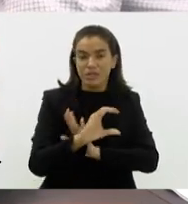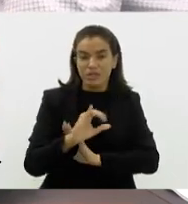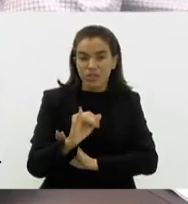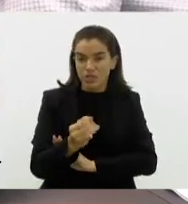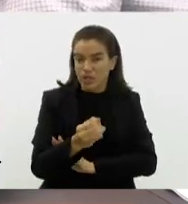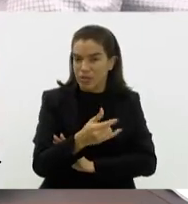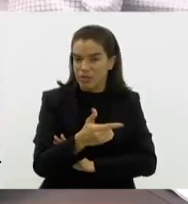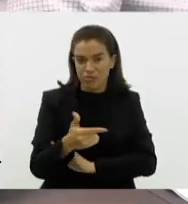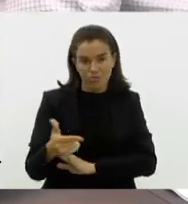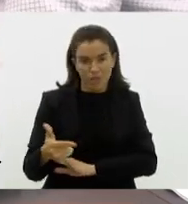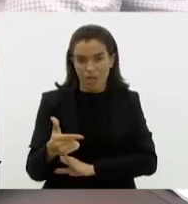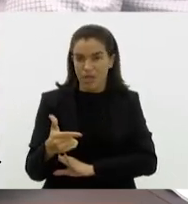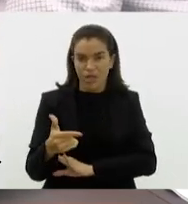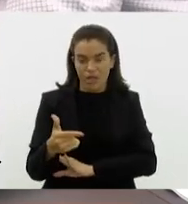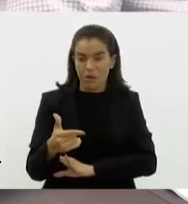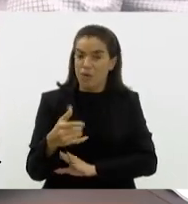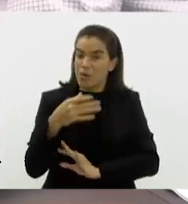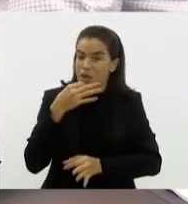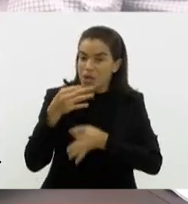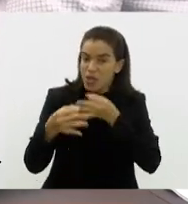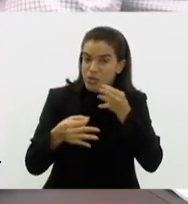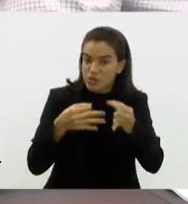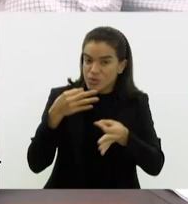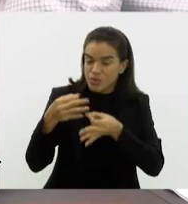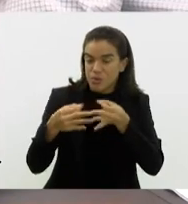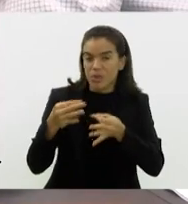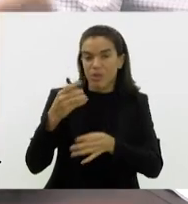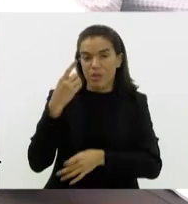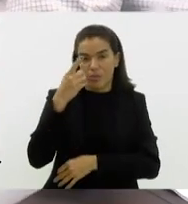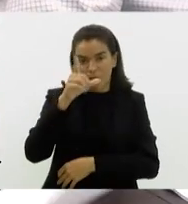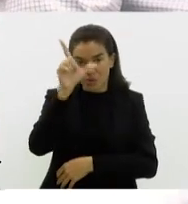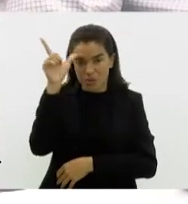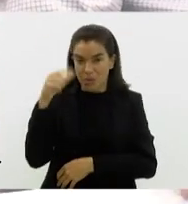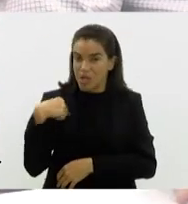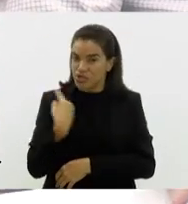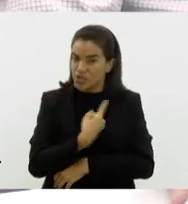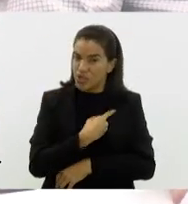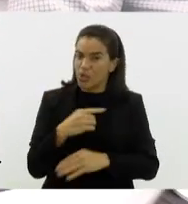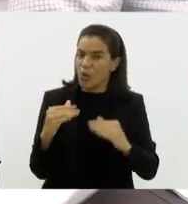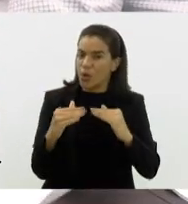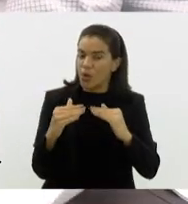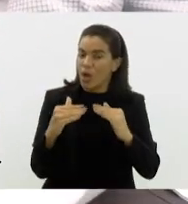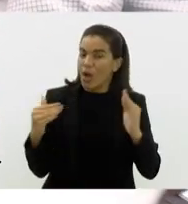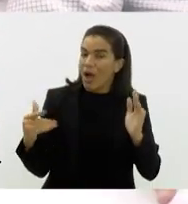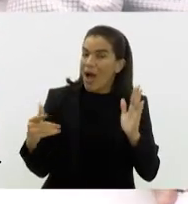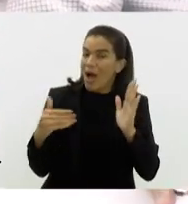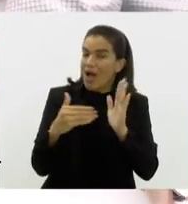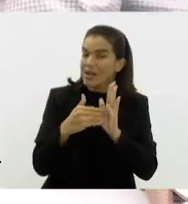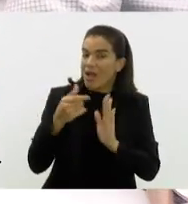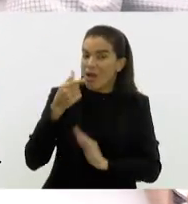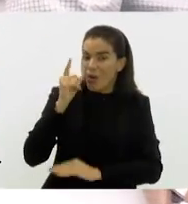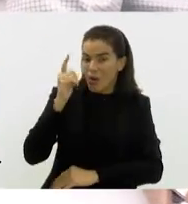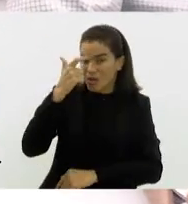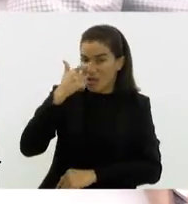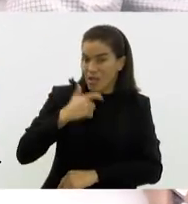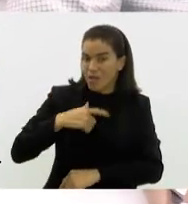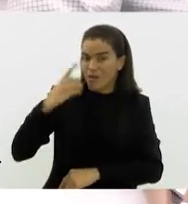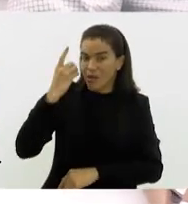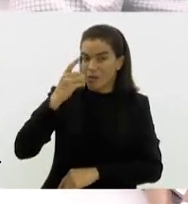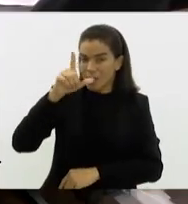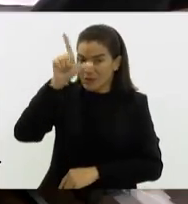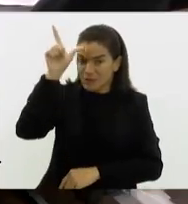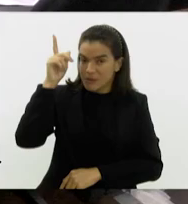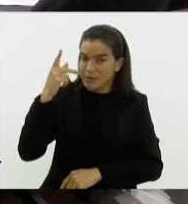teria, a partir de uma sugestão do Luiz Paulo acatada por todos. Eu até ontem, deputado Amorim,